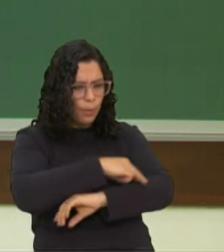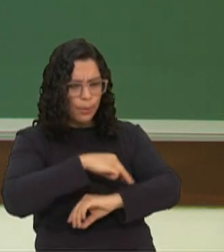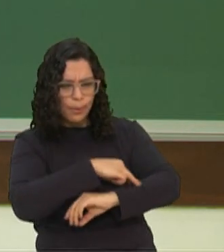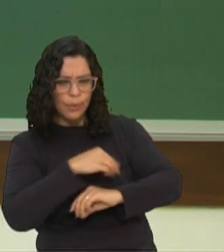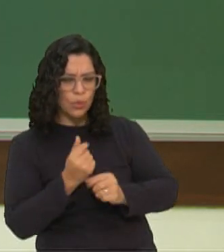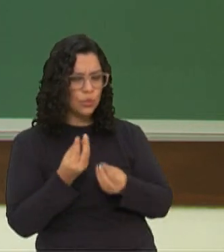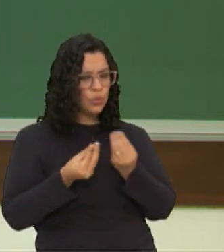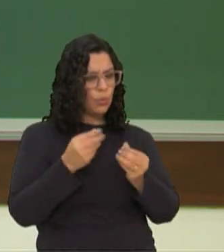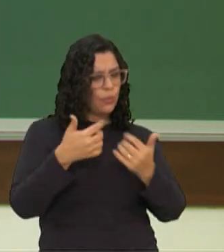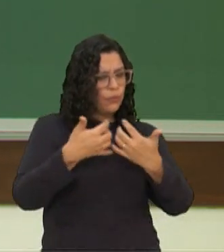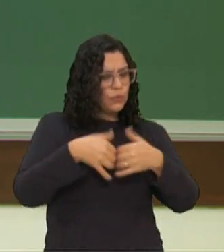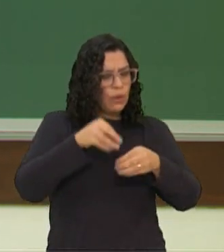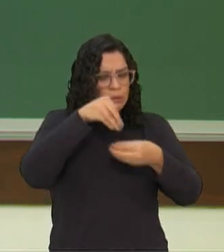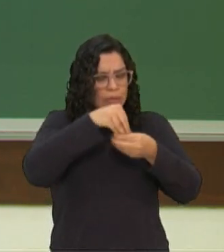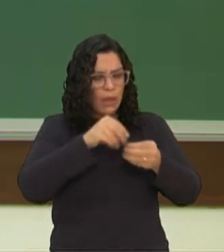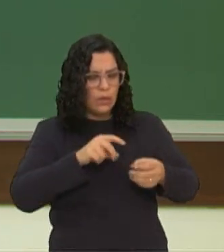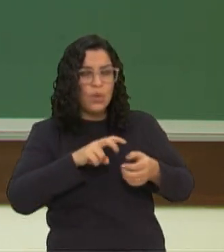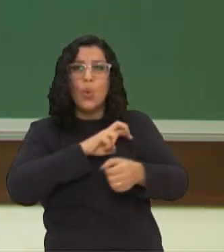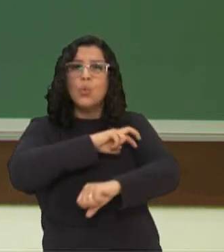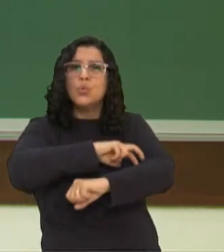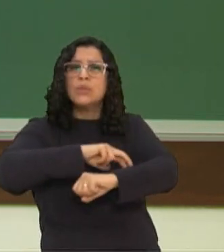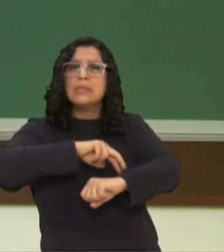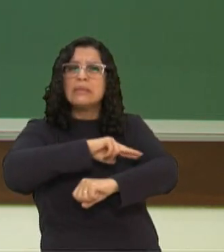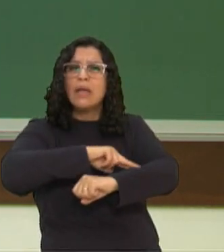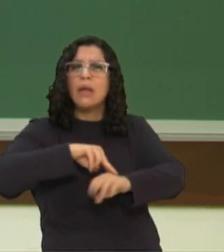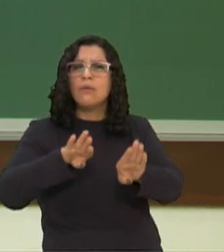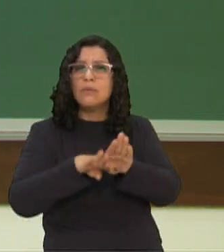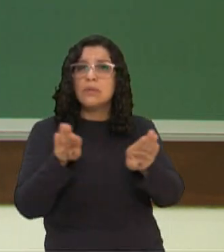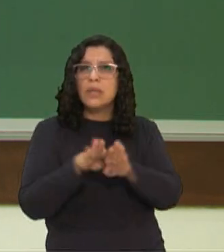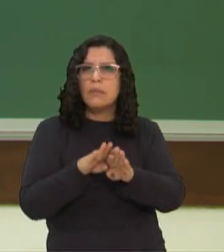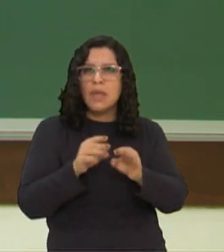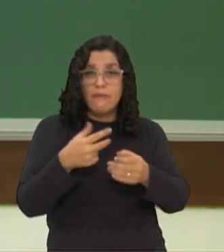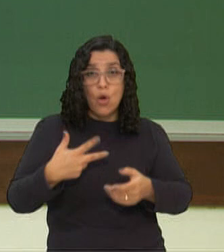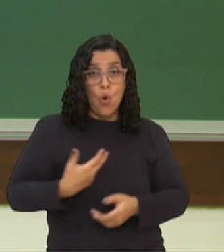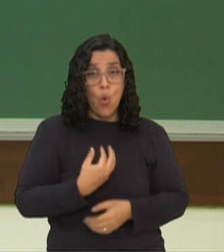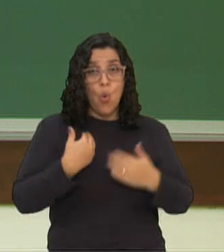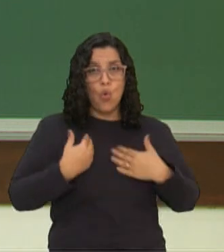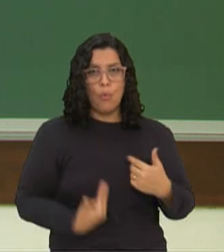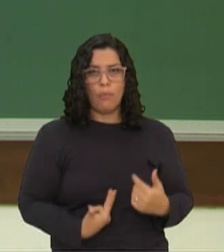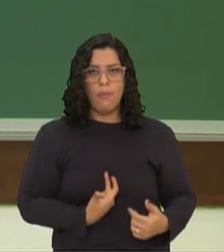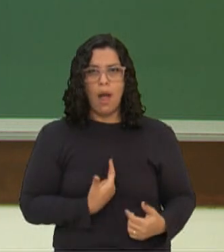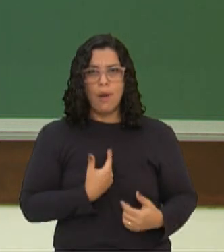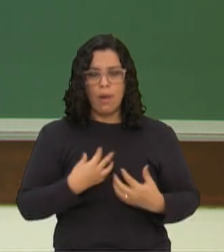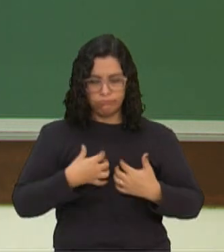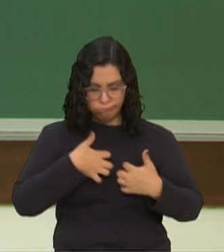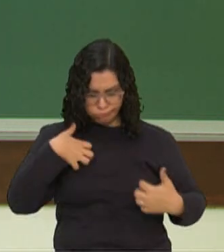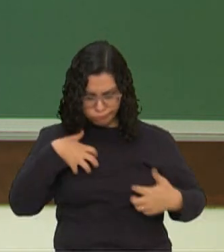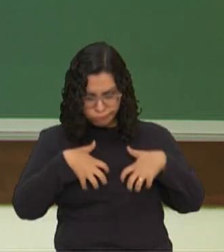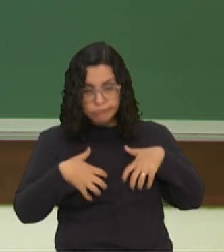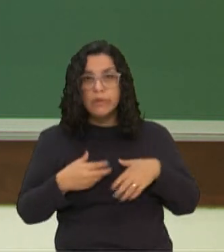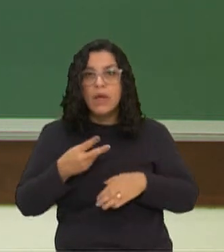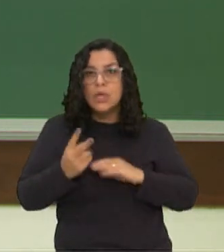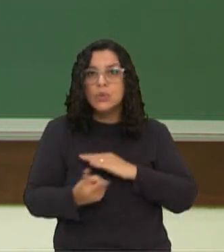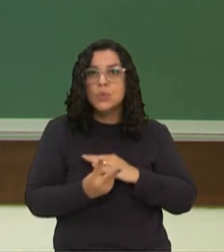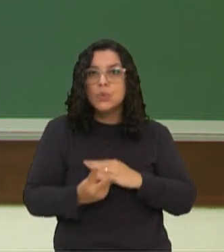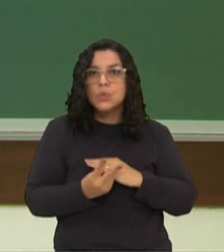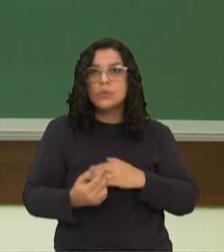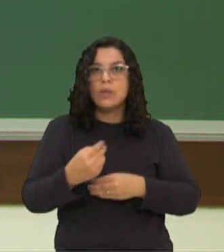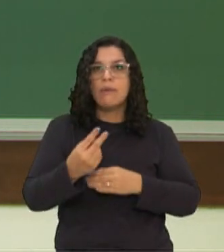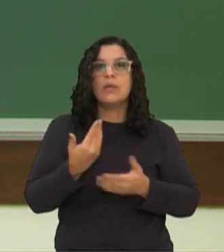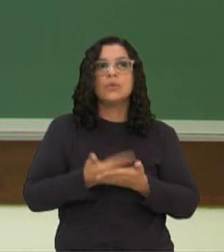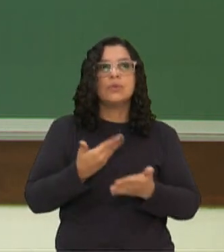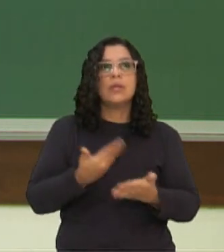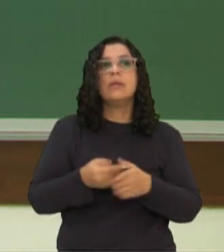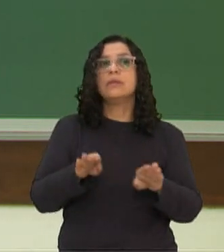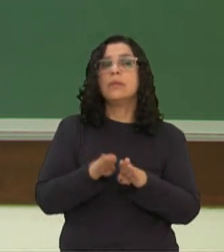músculo, como é o sistema nervoso. Essa dissecação, ele vai produzir um grande livro, que é esse livro, De Humani